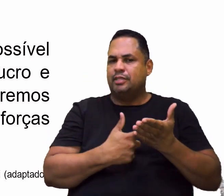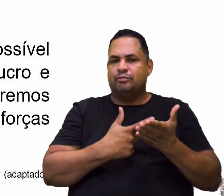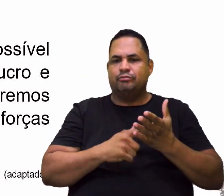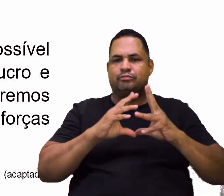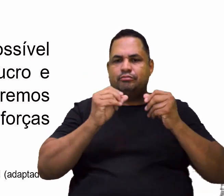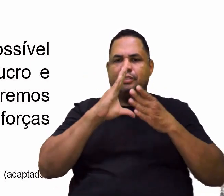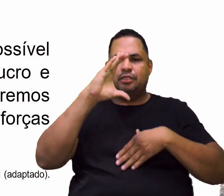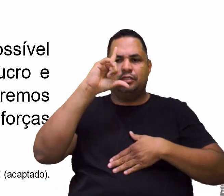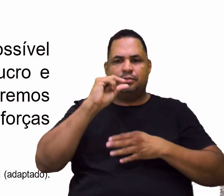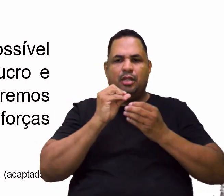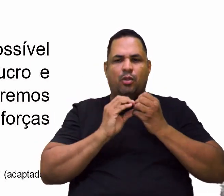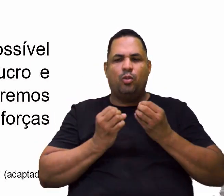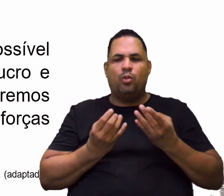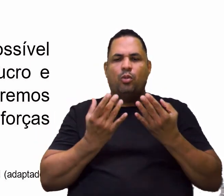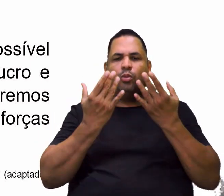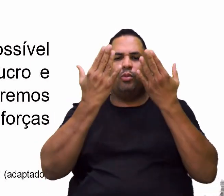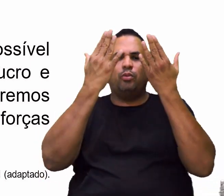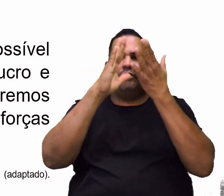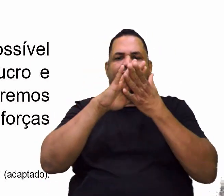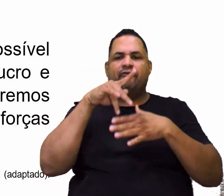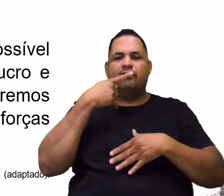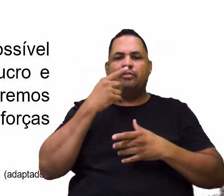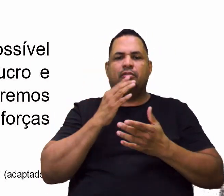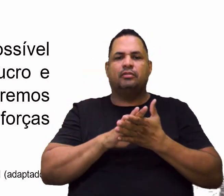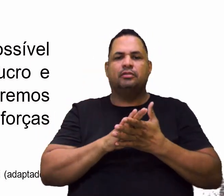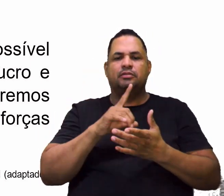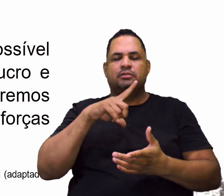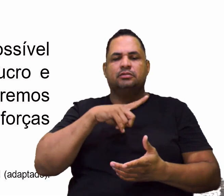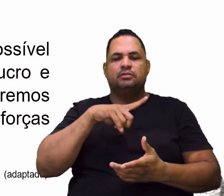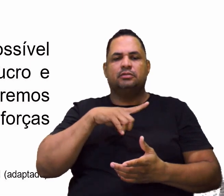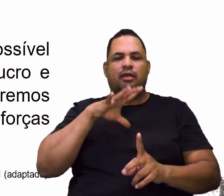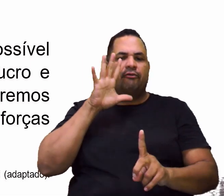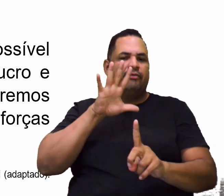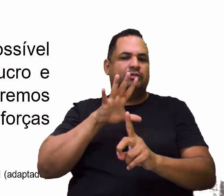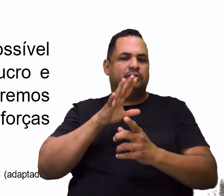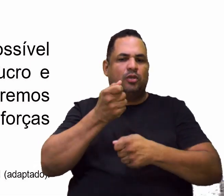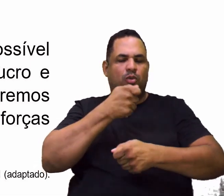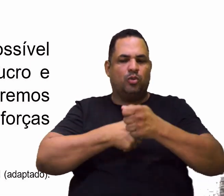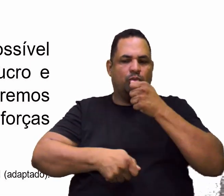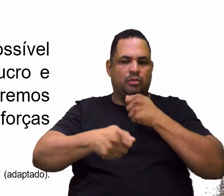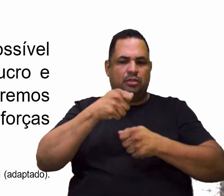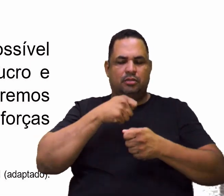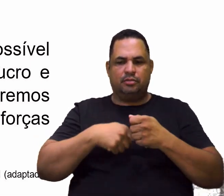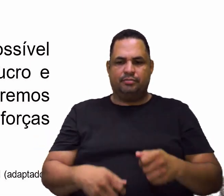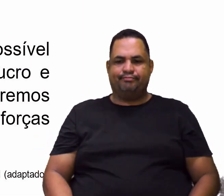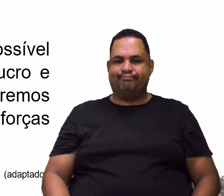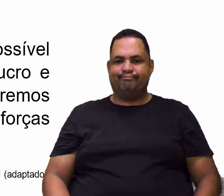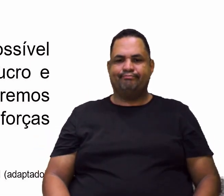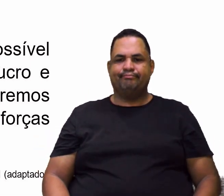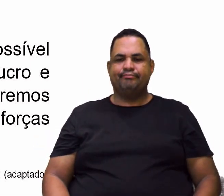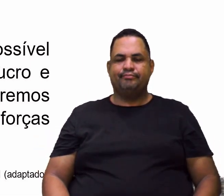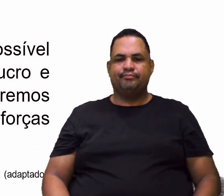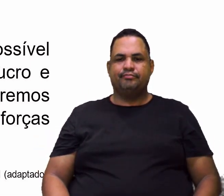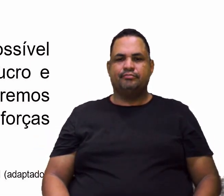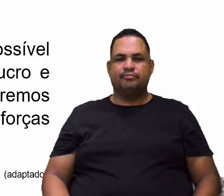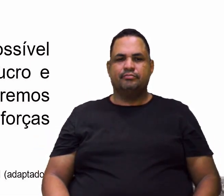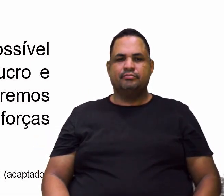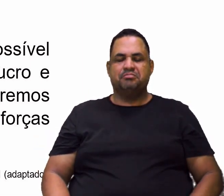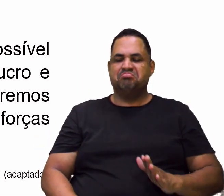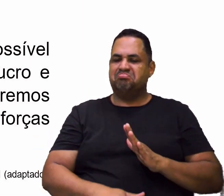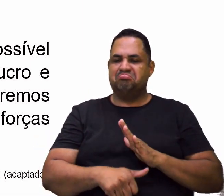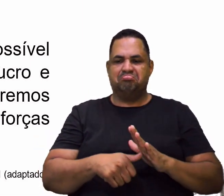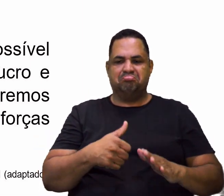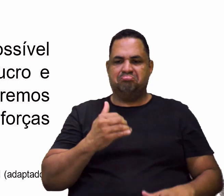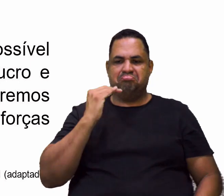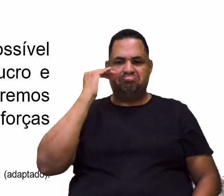gases, alegando que o procedimento afetaria a sua economia. Gente, eles colocam isso em primeiro